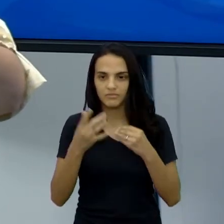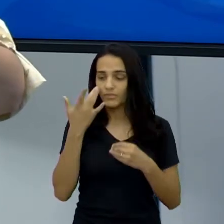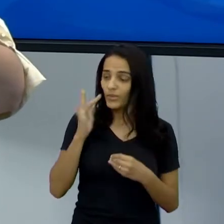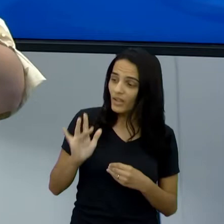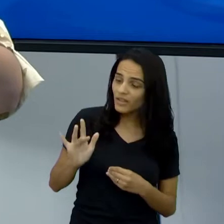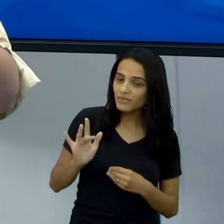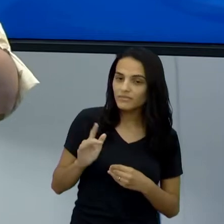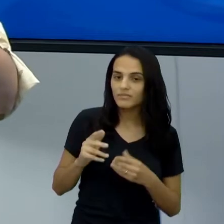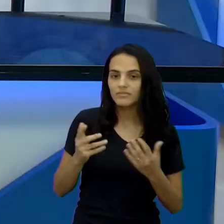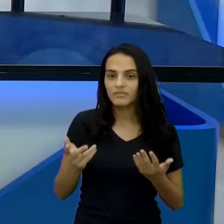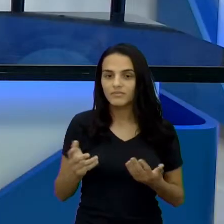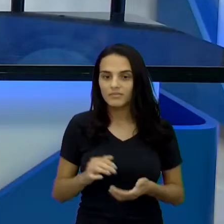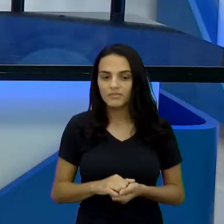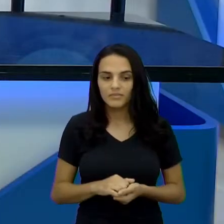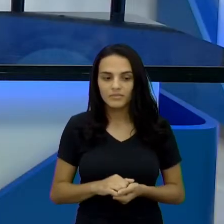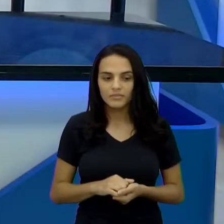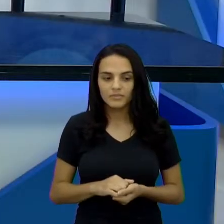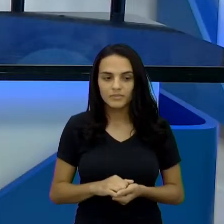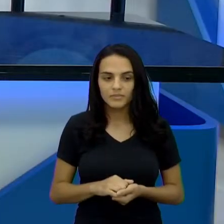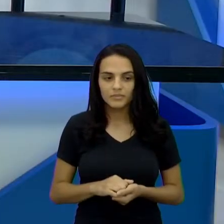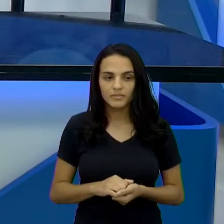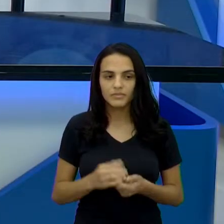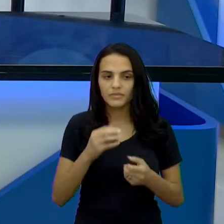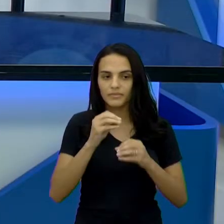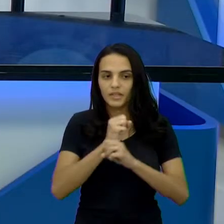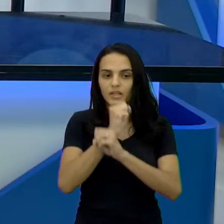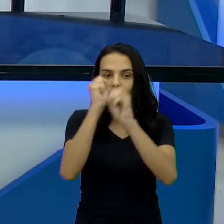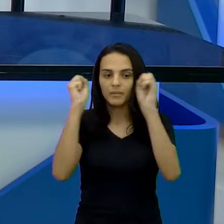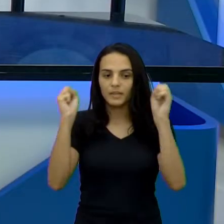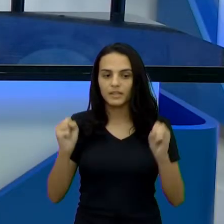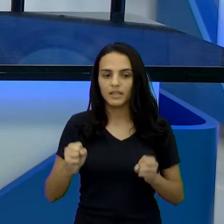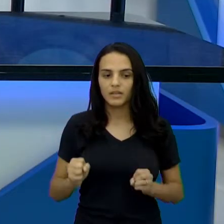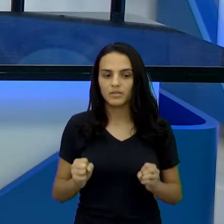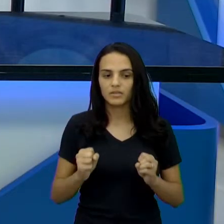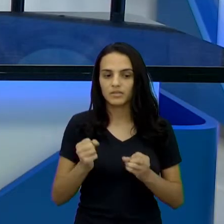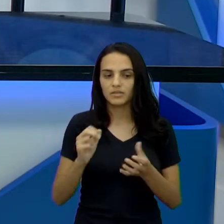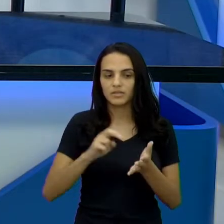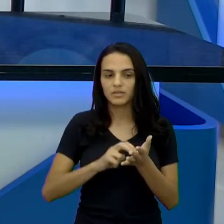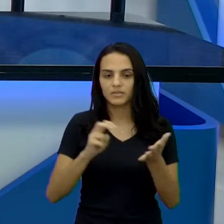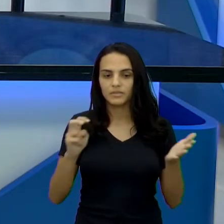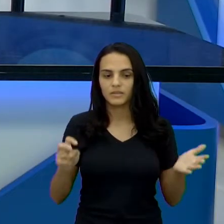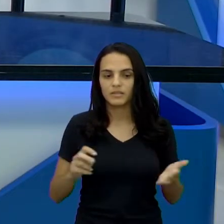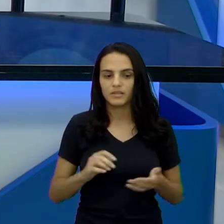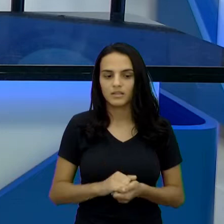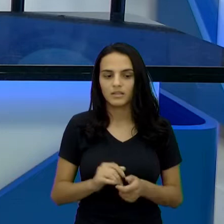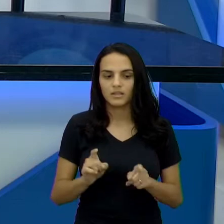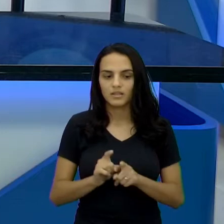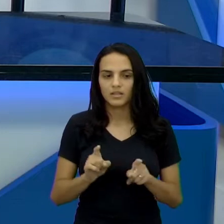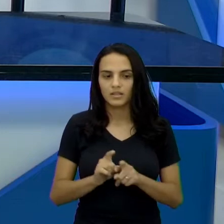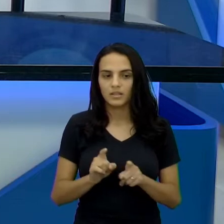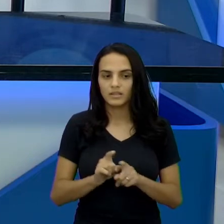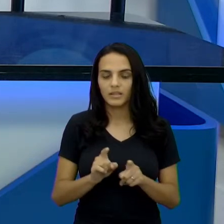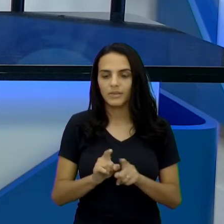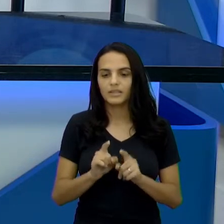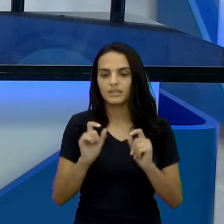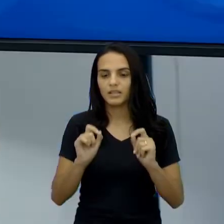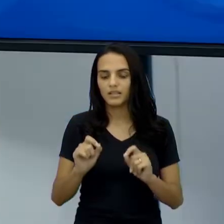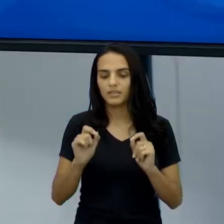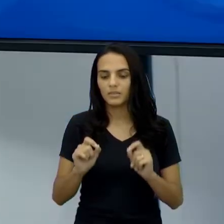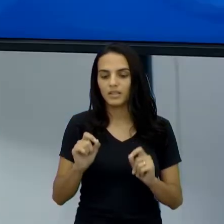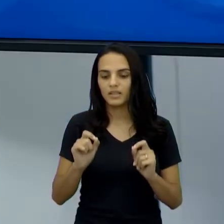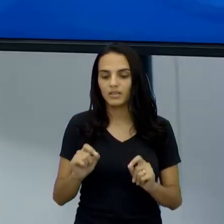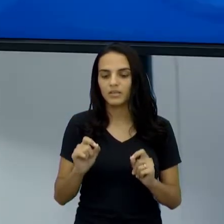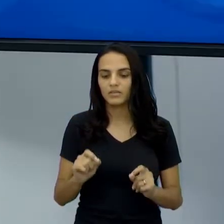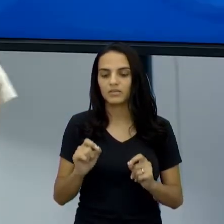sei. Vou acordar? 1 hora. Em algum momento da minha vida, eu acordo. E eu sou aquela pessoa,